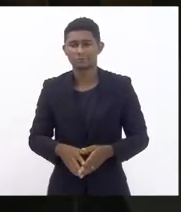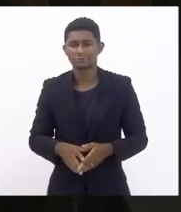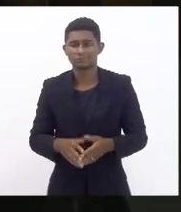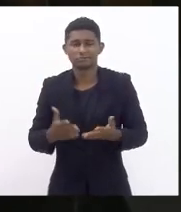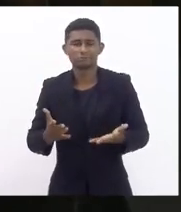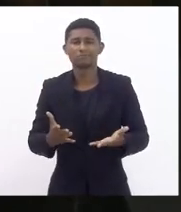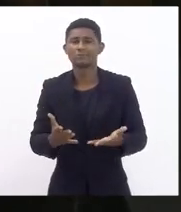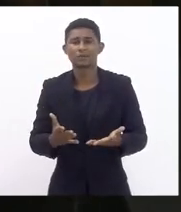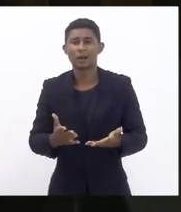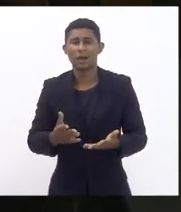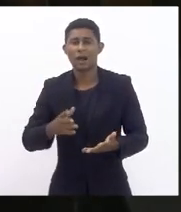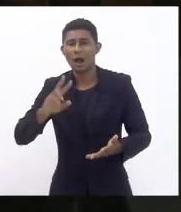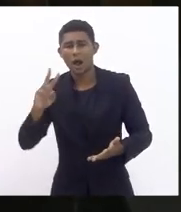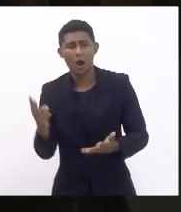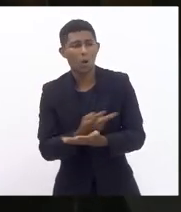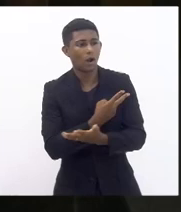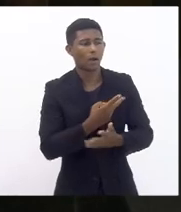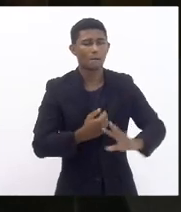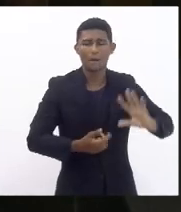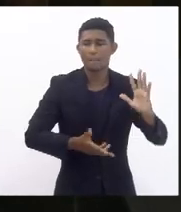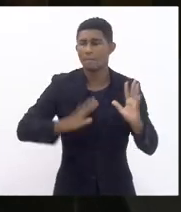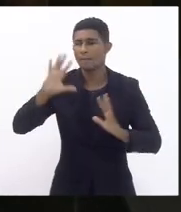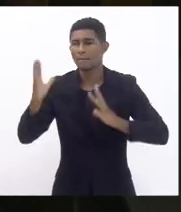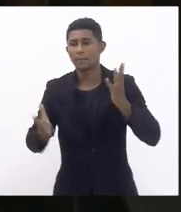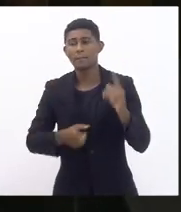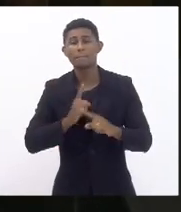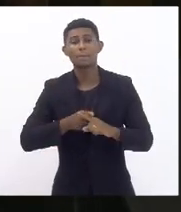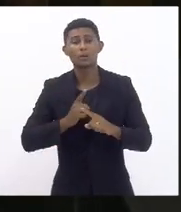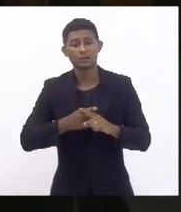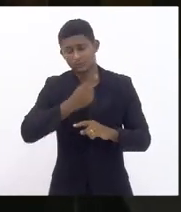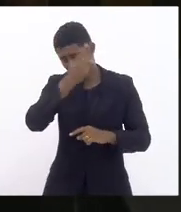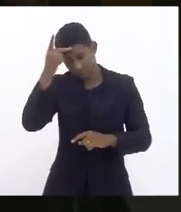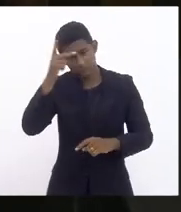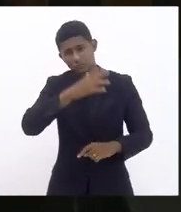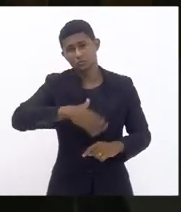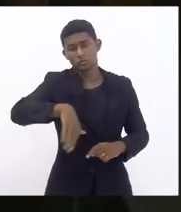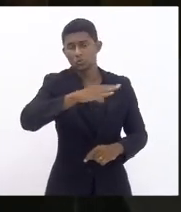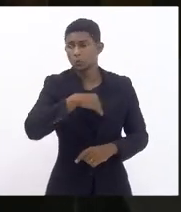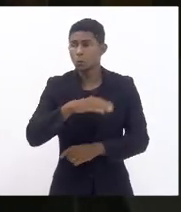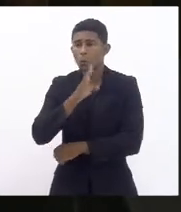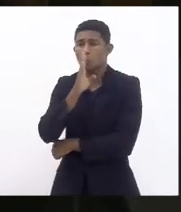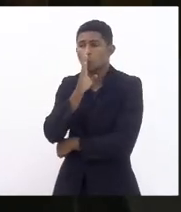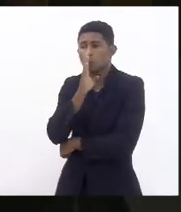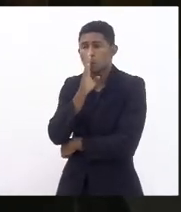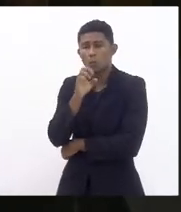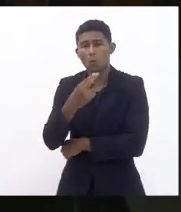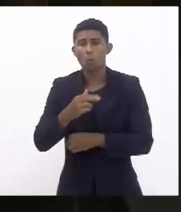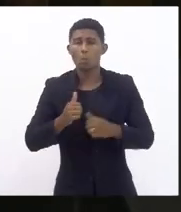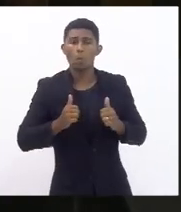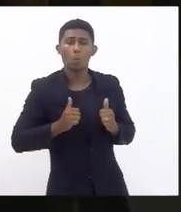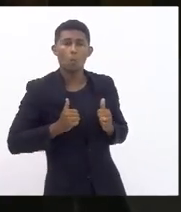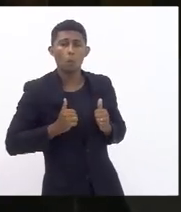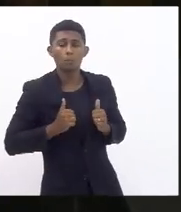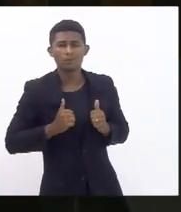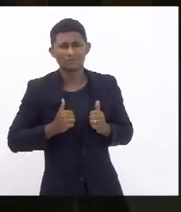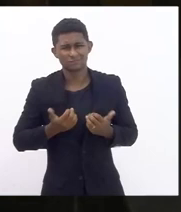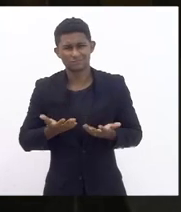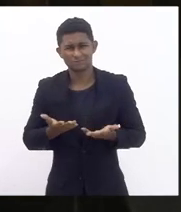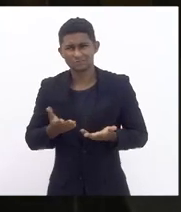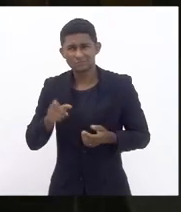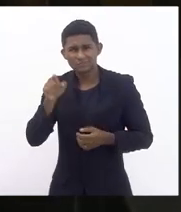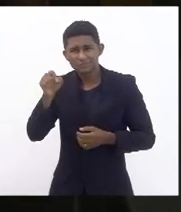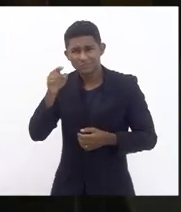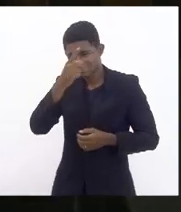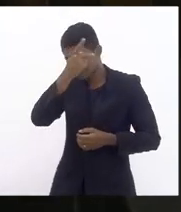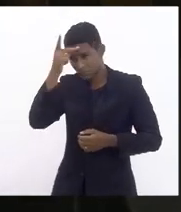as pessoas se calam ou cruzam seus braços, achando que vida humana pode ser